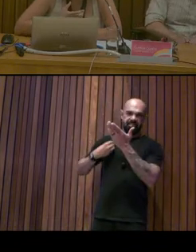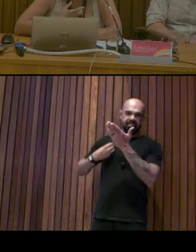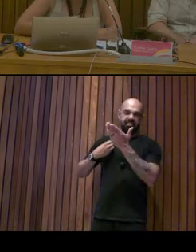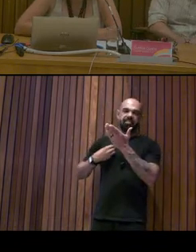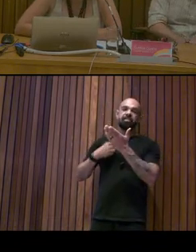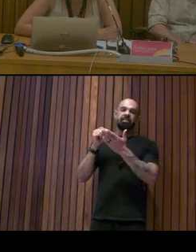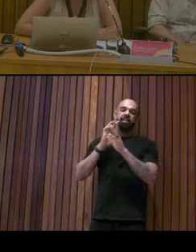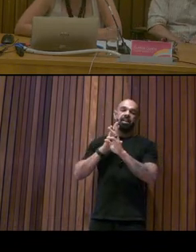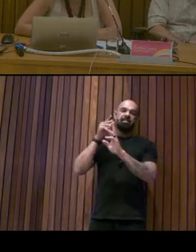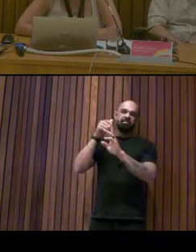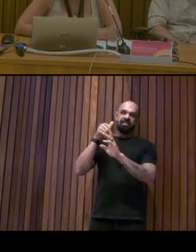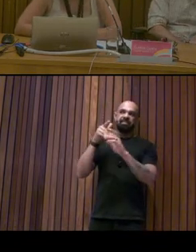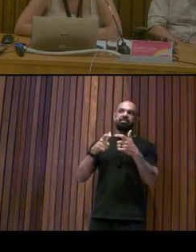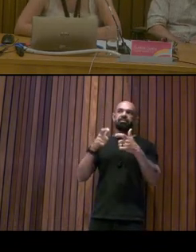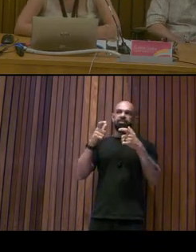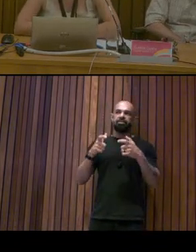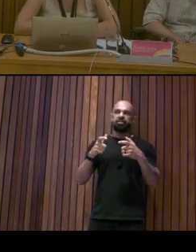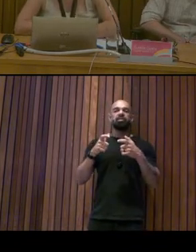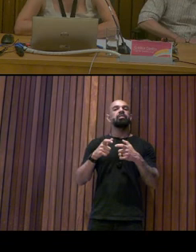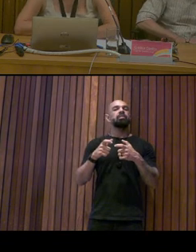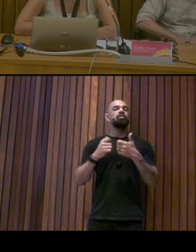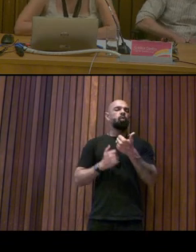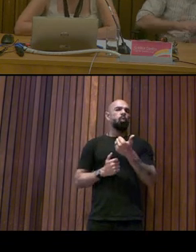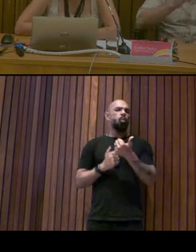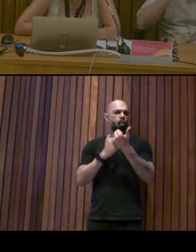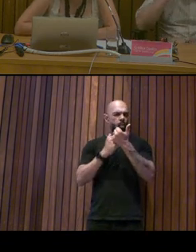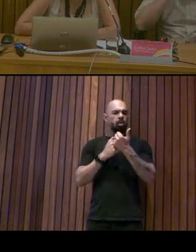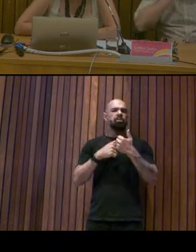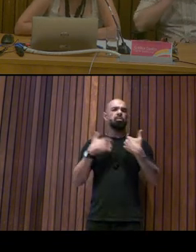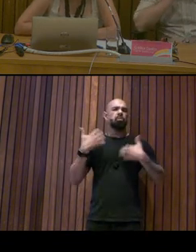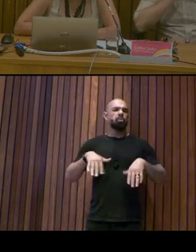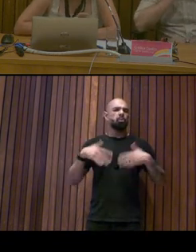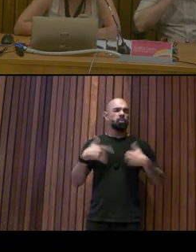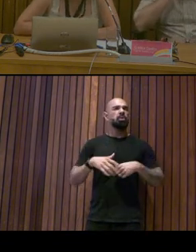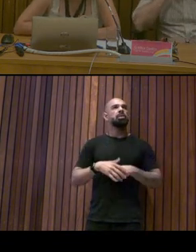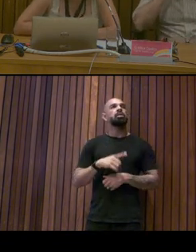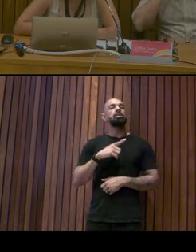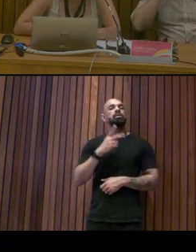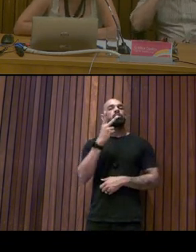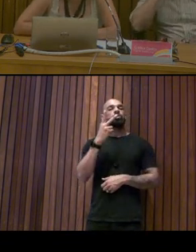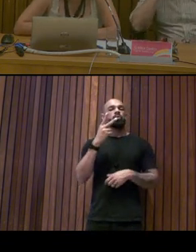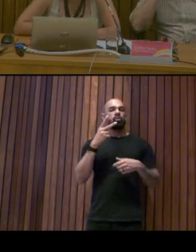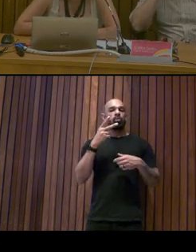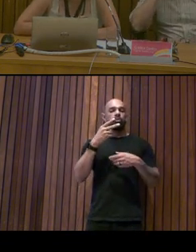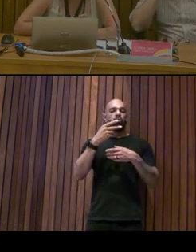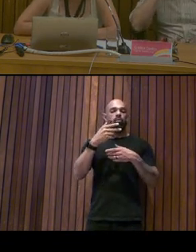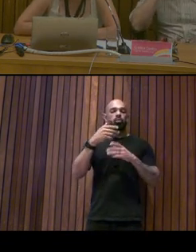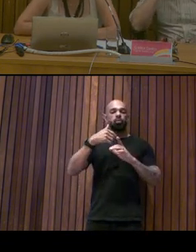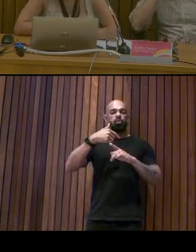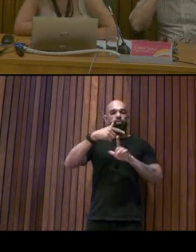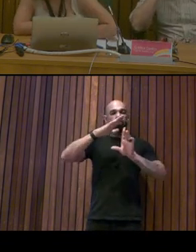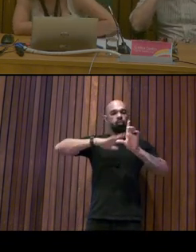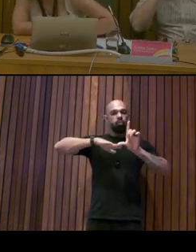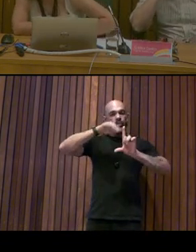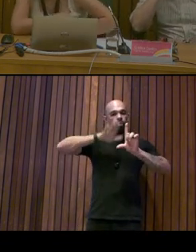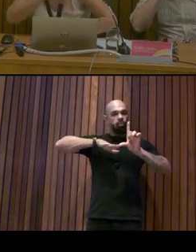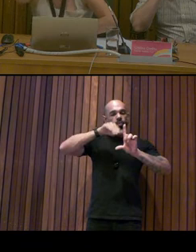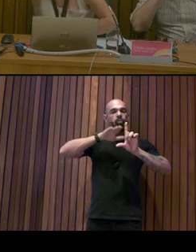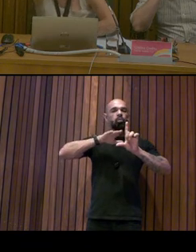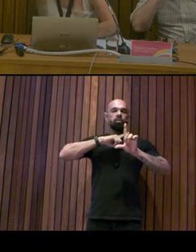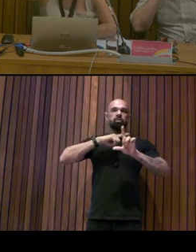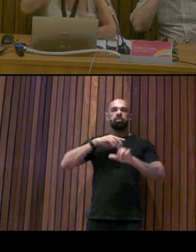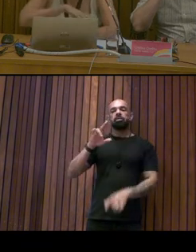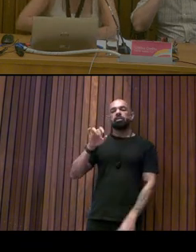super representante aí, foi bastante colaboradora na época, a gente tem dois murais feitos pelo Renato, que eu vi aí.